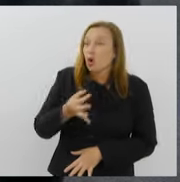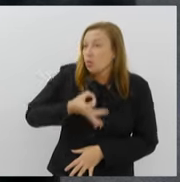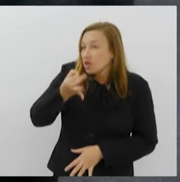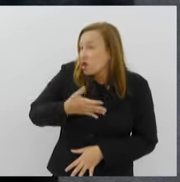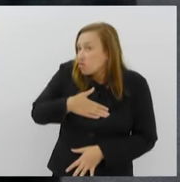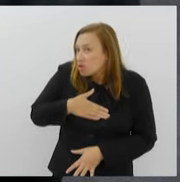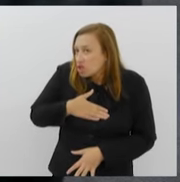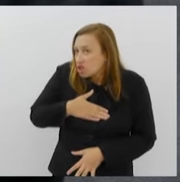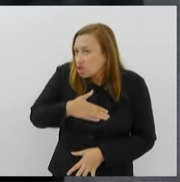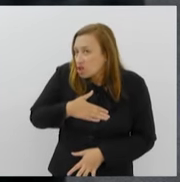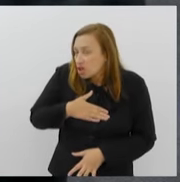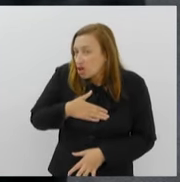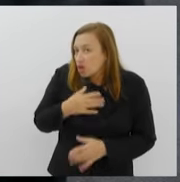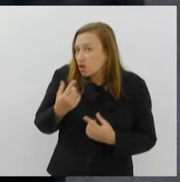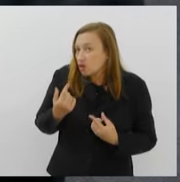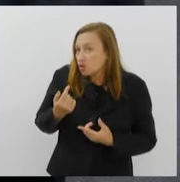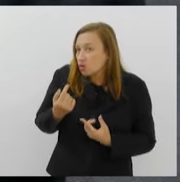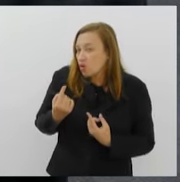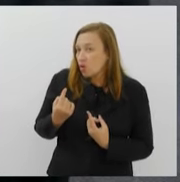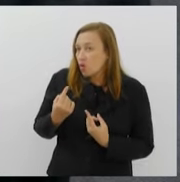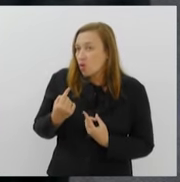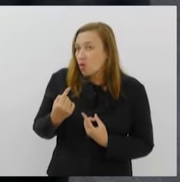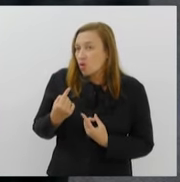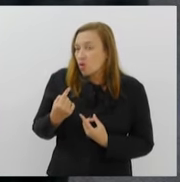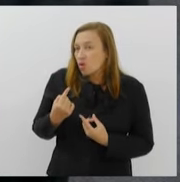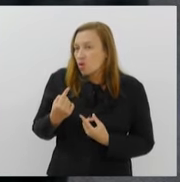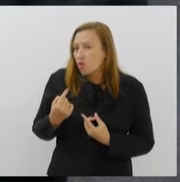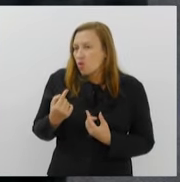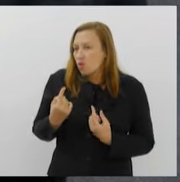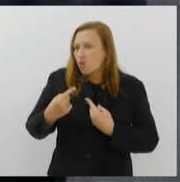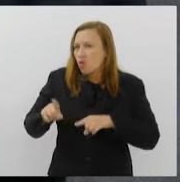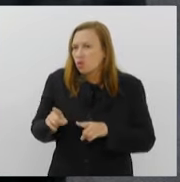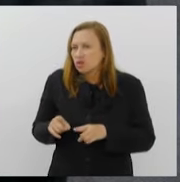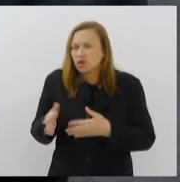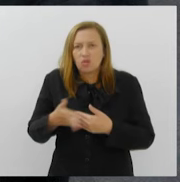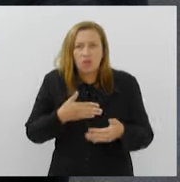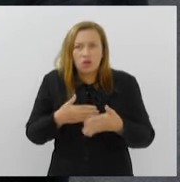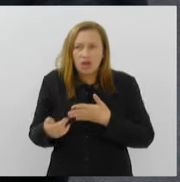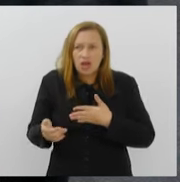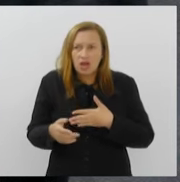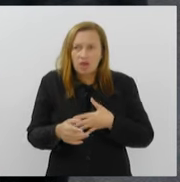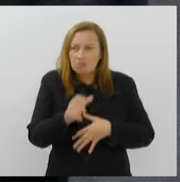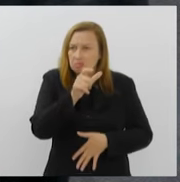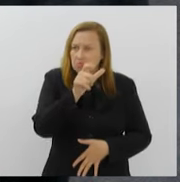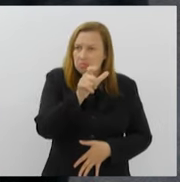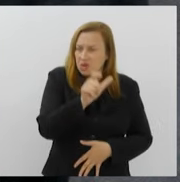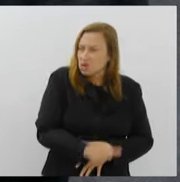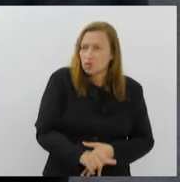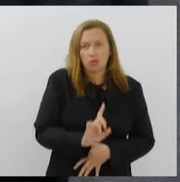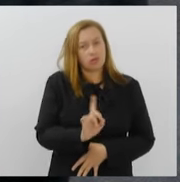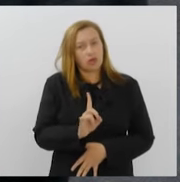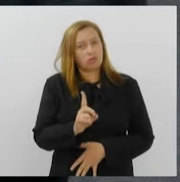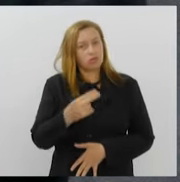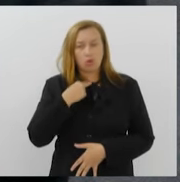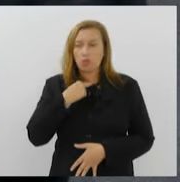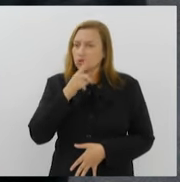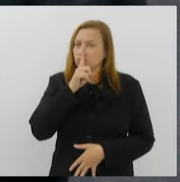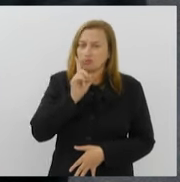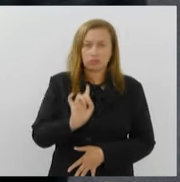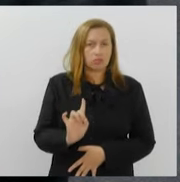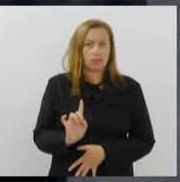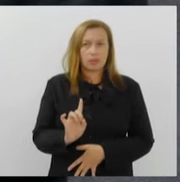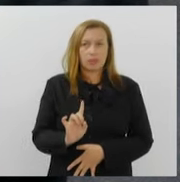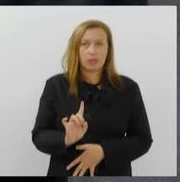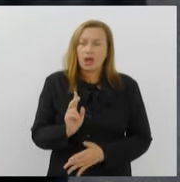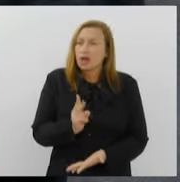que o tom questionando a nossa capacidade de ouvir qualquer autoridade, eu não posso me aquietar com isso, ainda